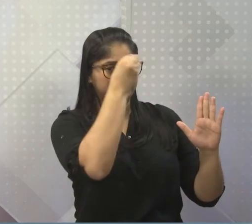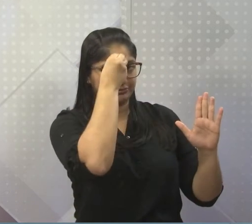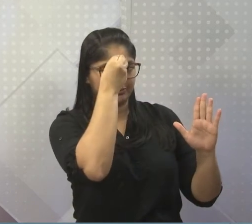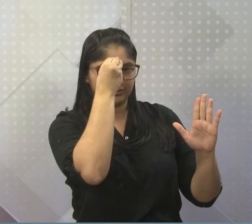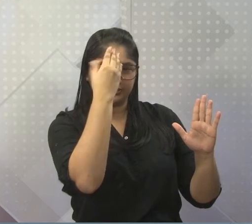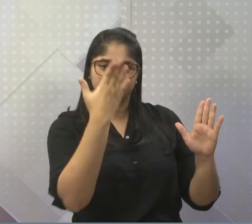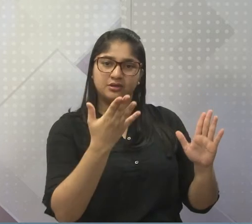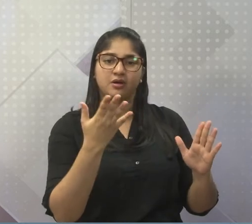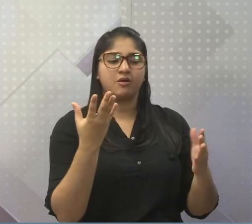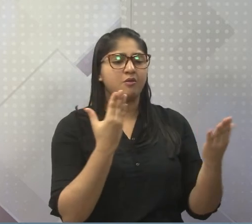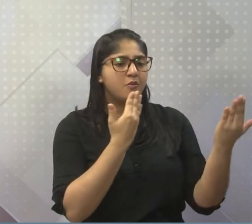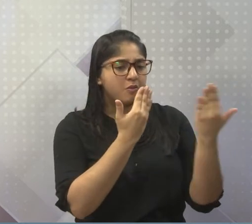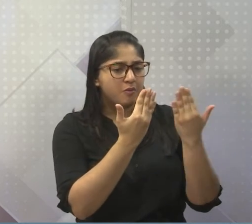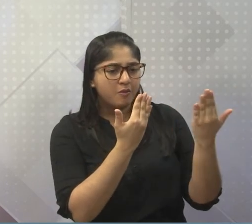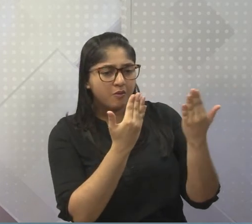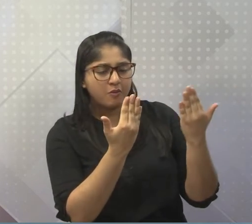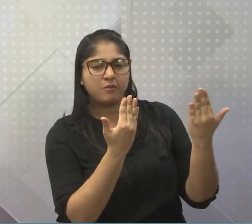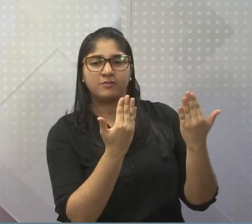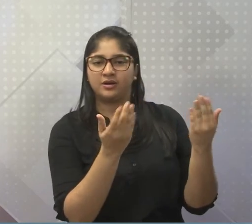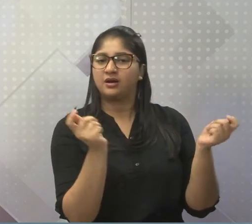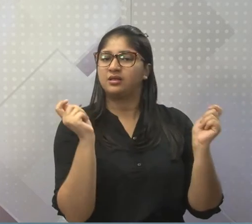você calcular por semelhança.